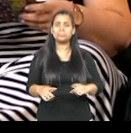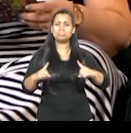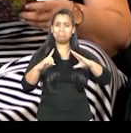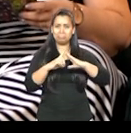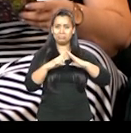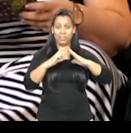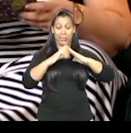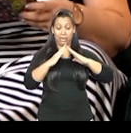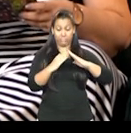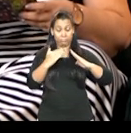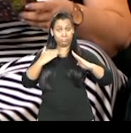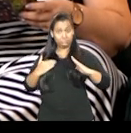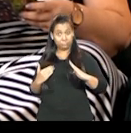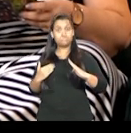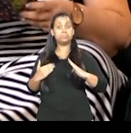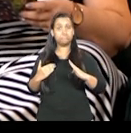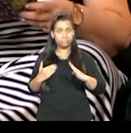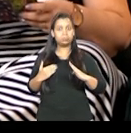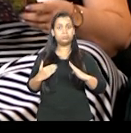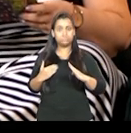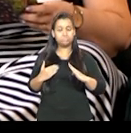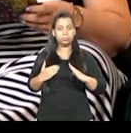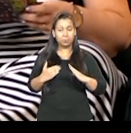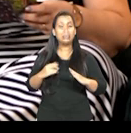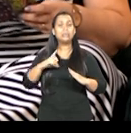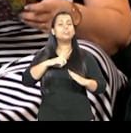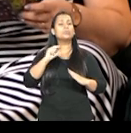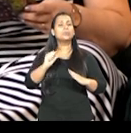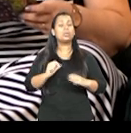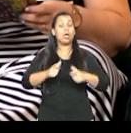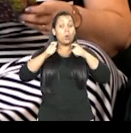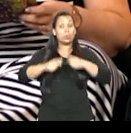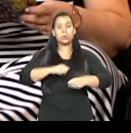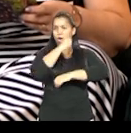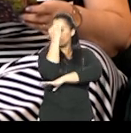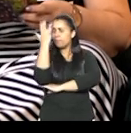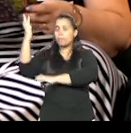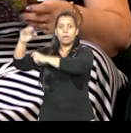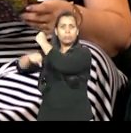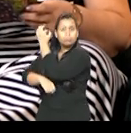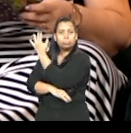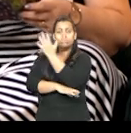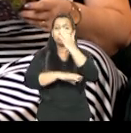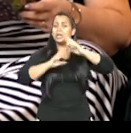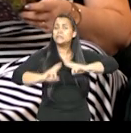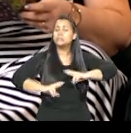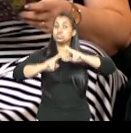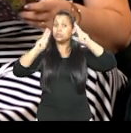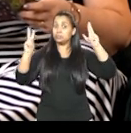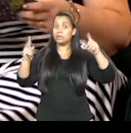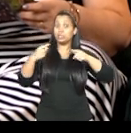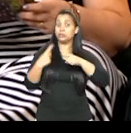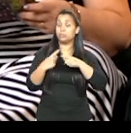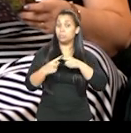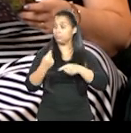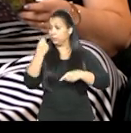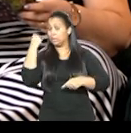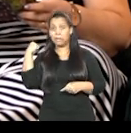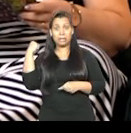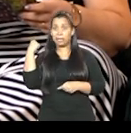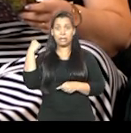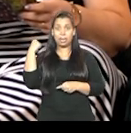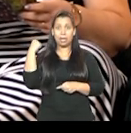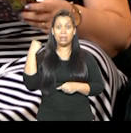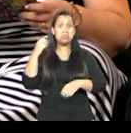bosque misterioso que se transformava numa mata. Era diferente do jardim, porque a mata, não